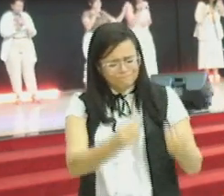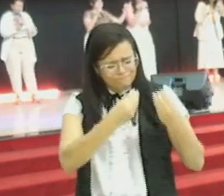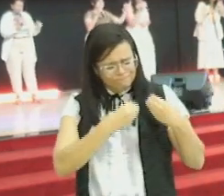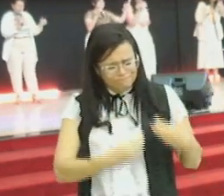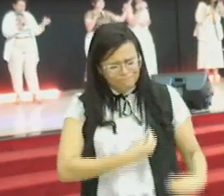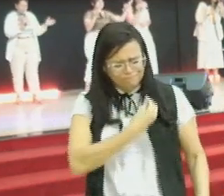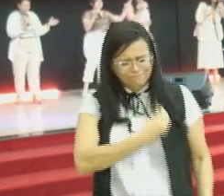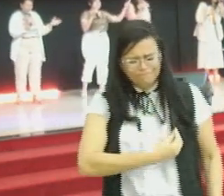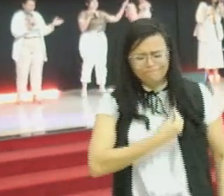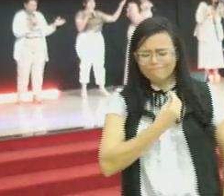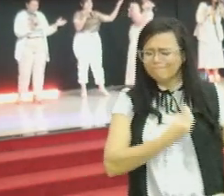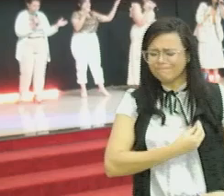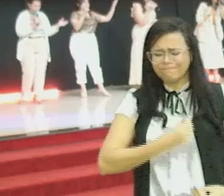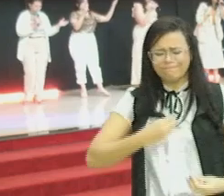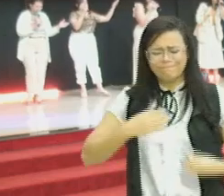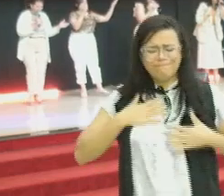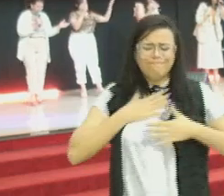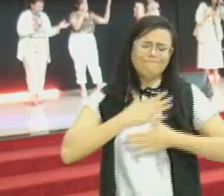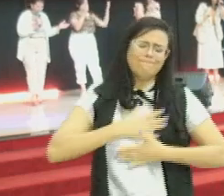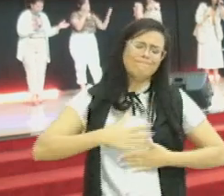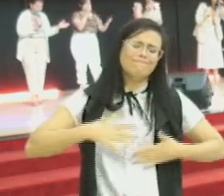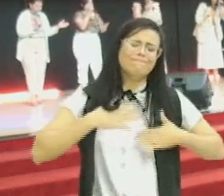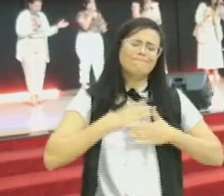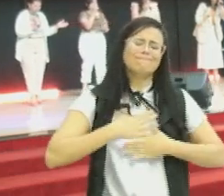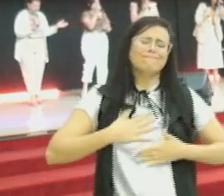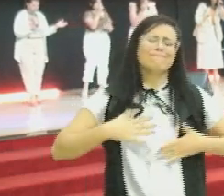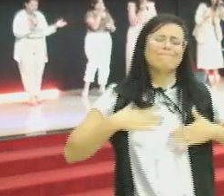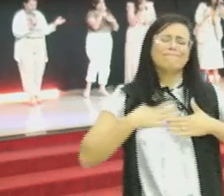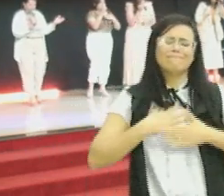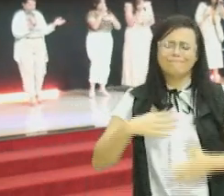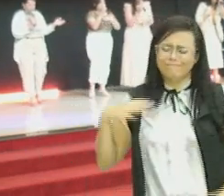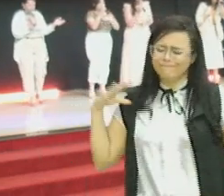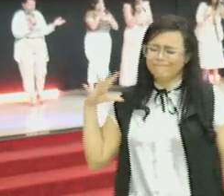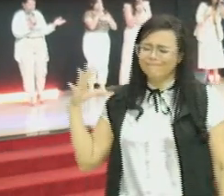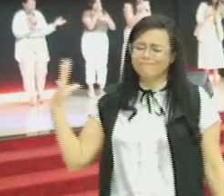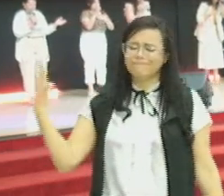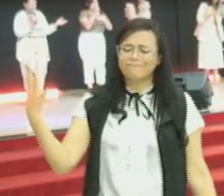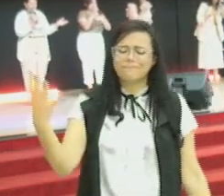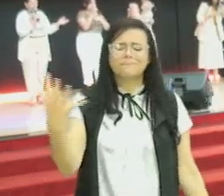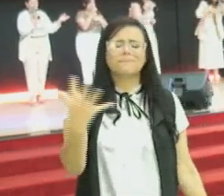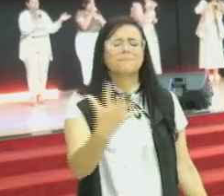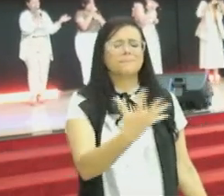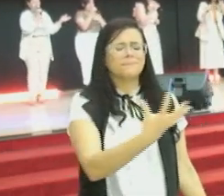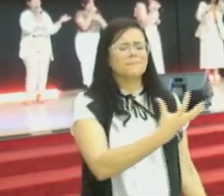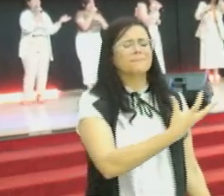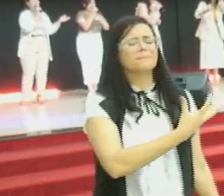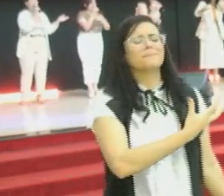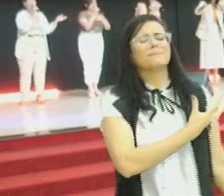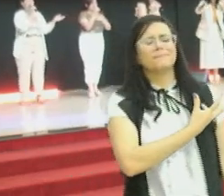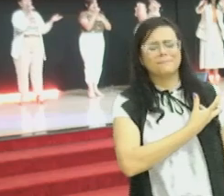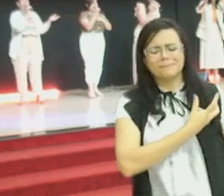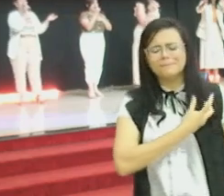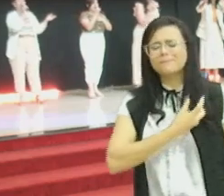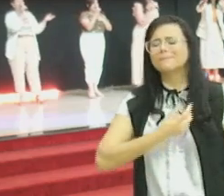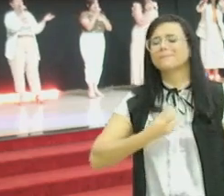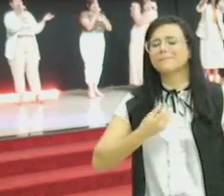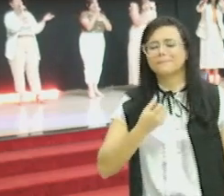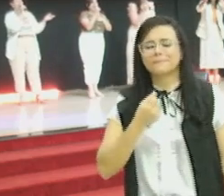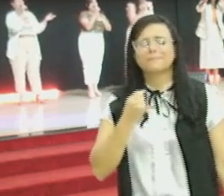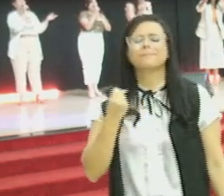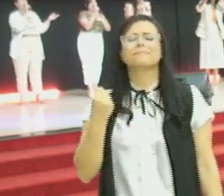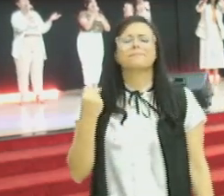dom de Deus, o Messias, o meu